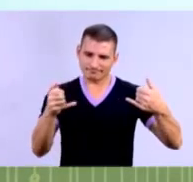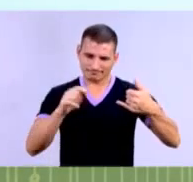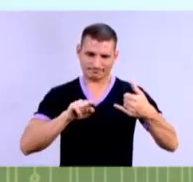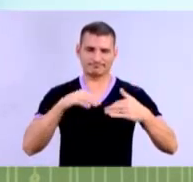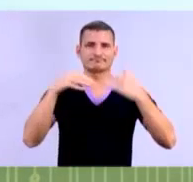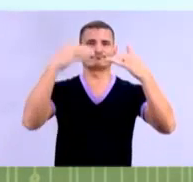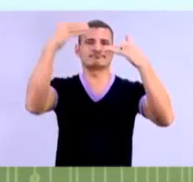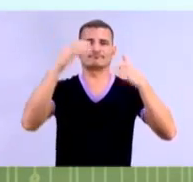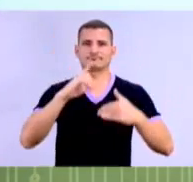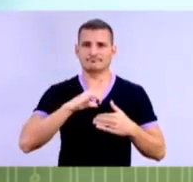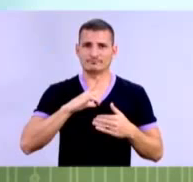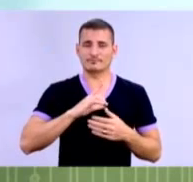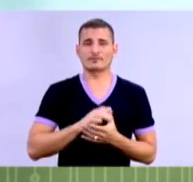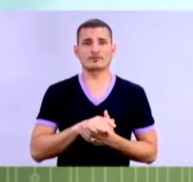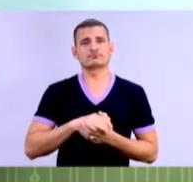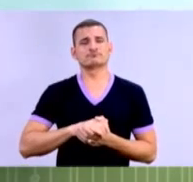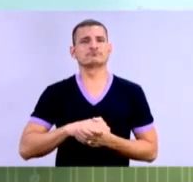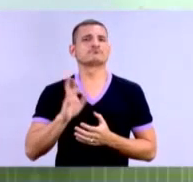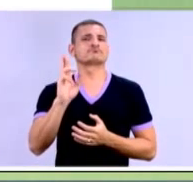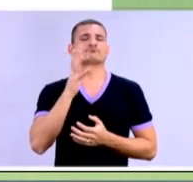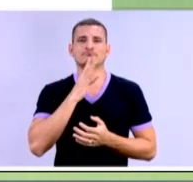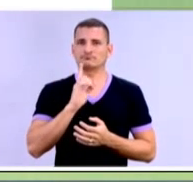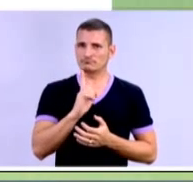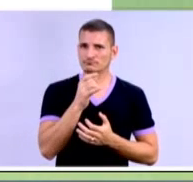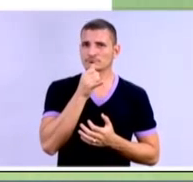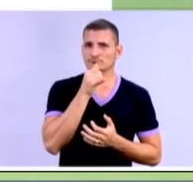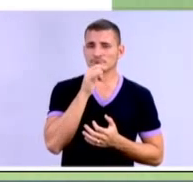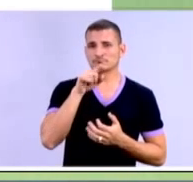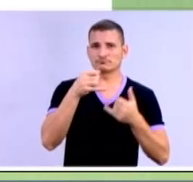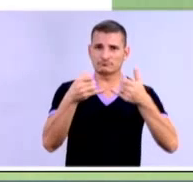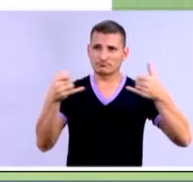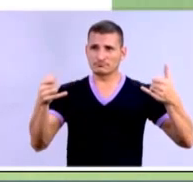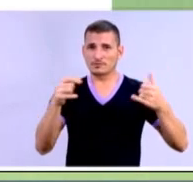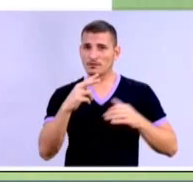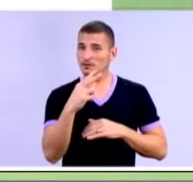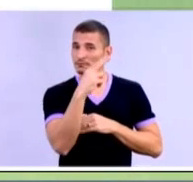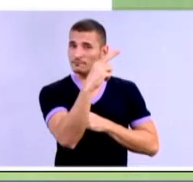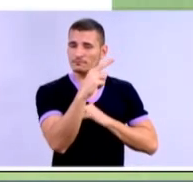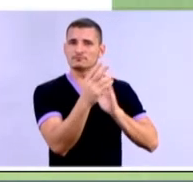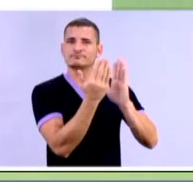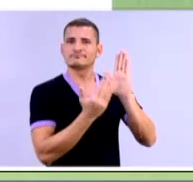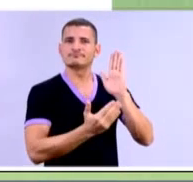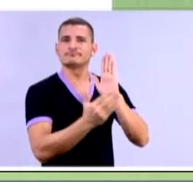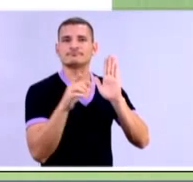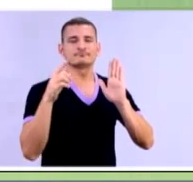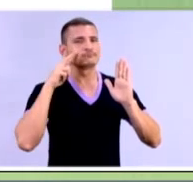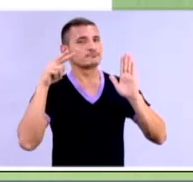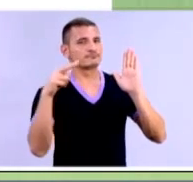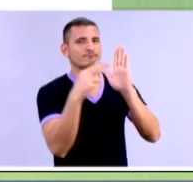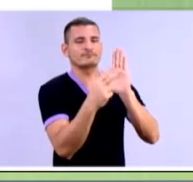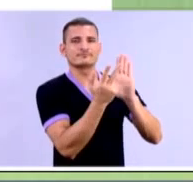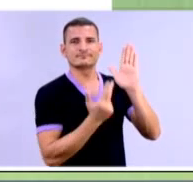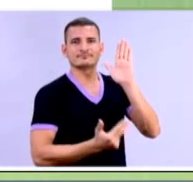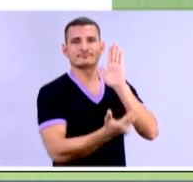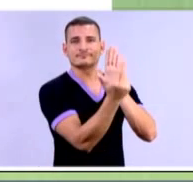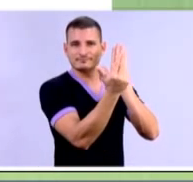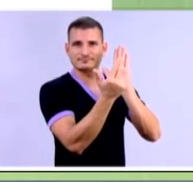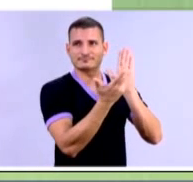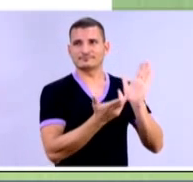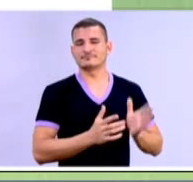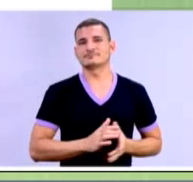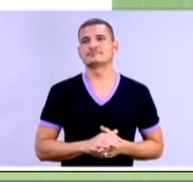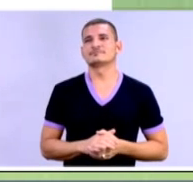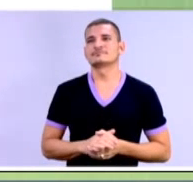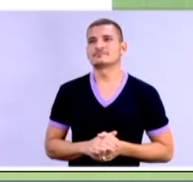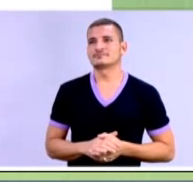Bom, para quem não conhece, um cabo coaxial é como a imagem que vocês podem estar vendo aí, né? Vocês reparem que